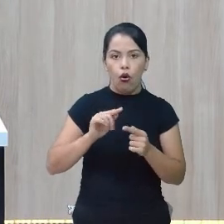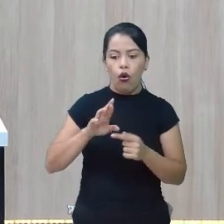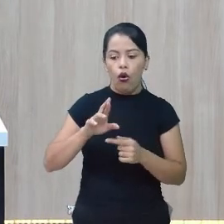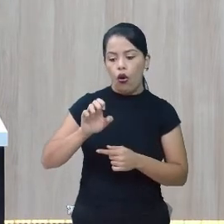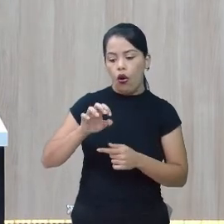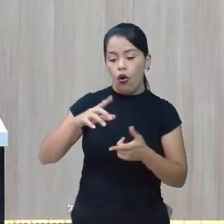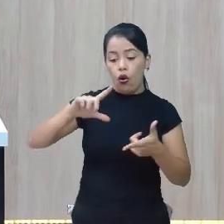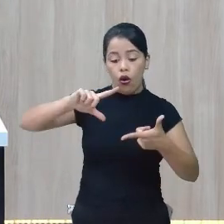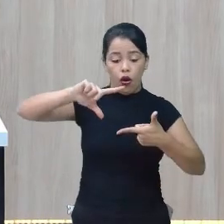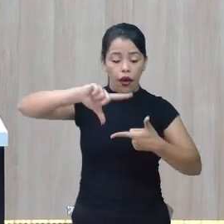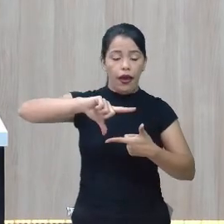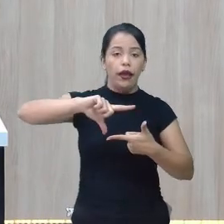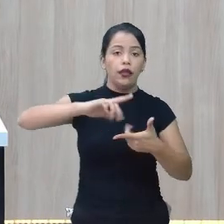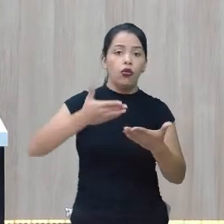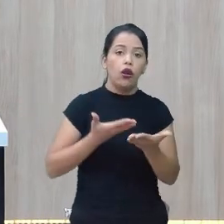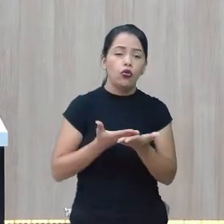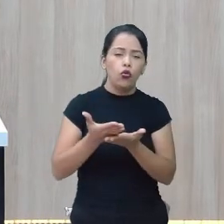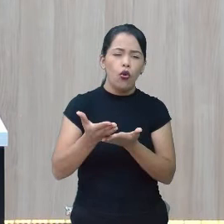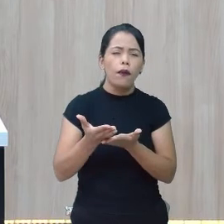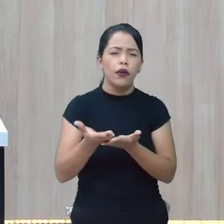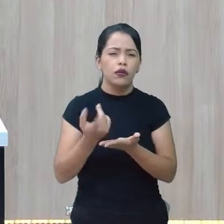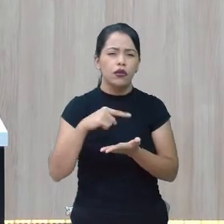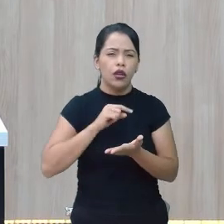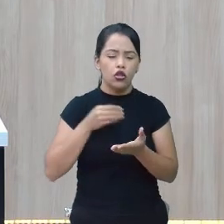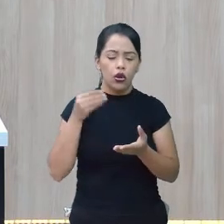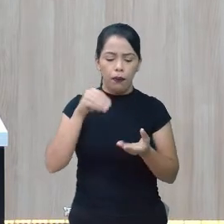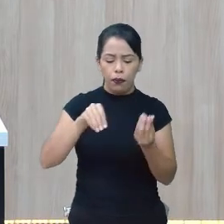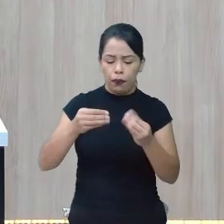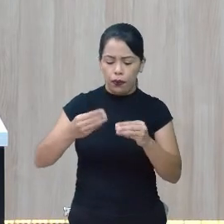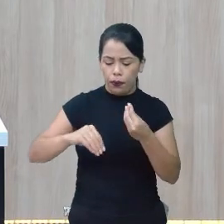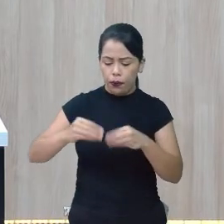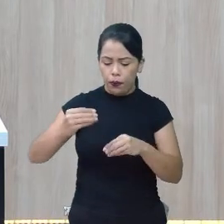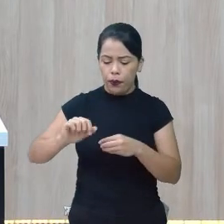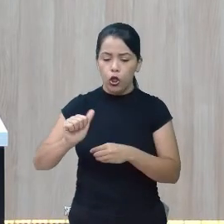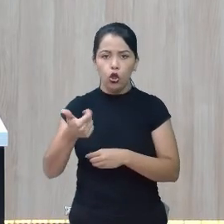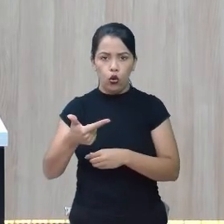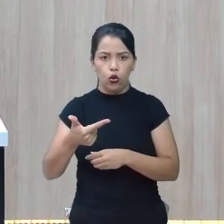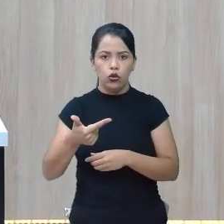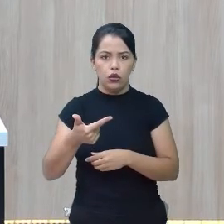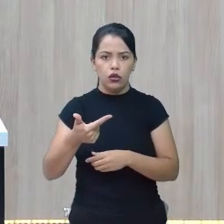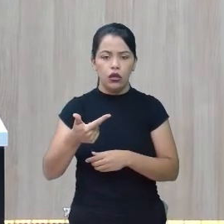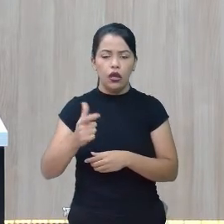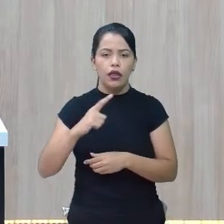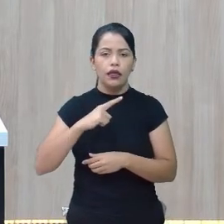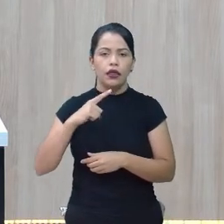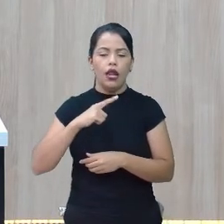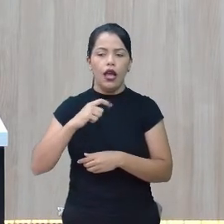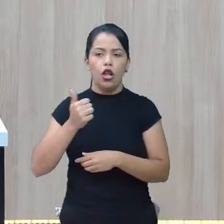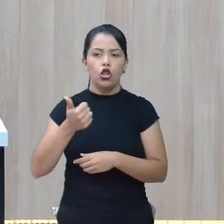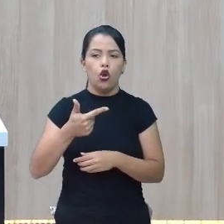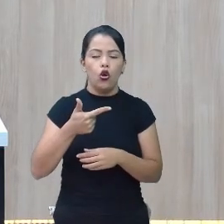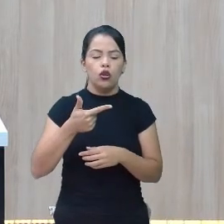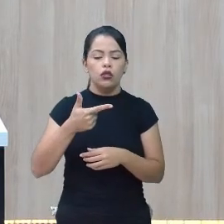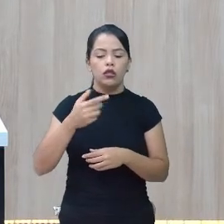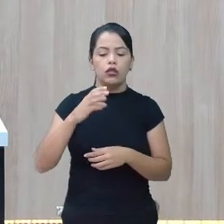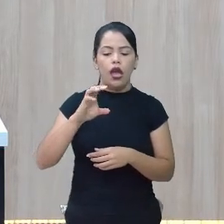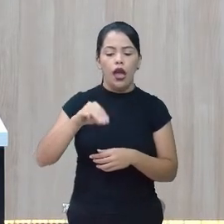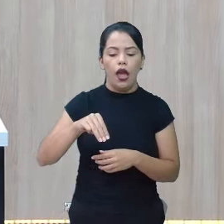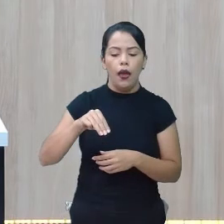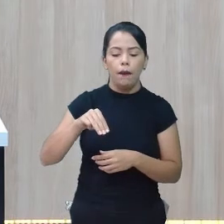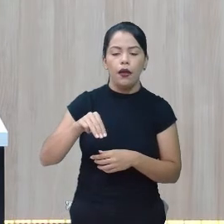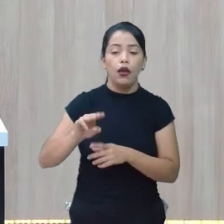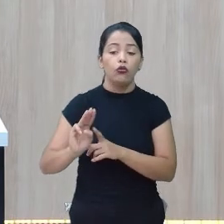retangular inicialmente, que a gente tinha colocado 12 cubinhos aqui dentro, ele tem 12 centímetros cúbicos,